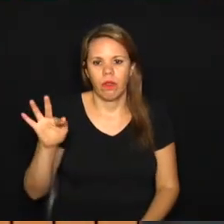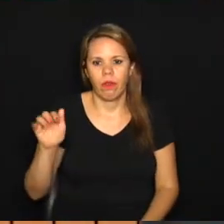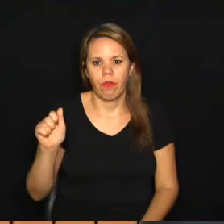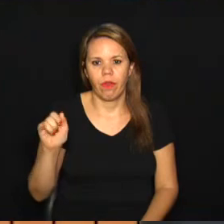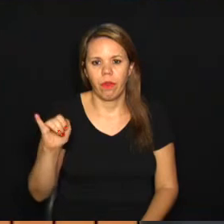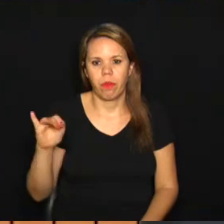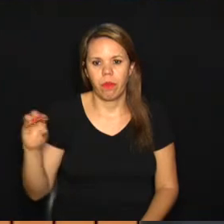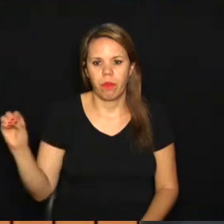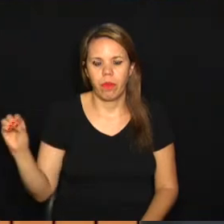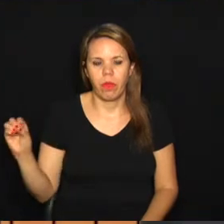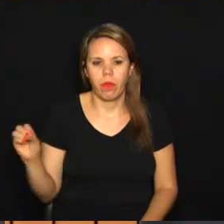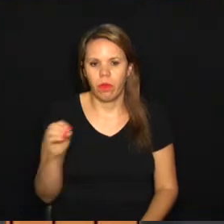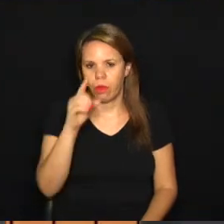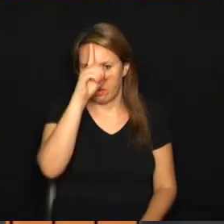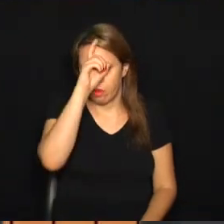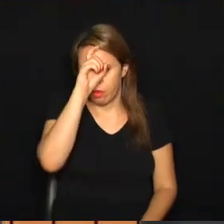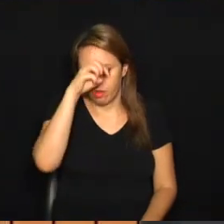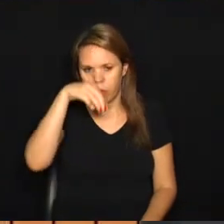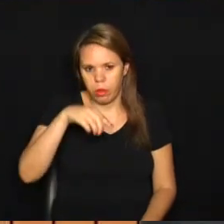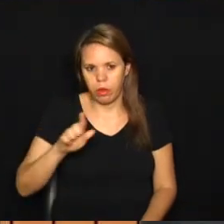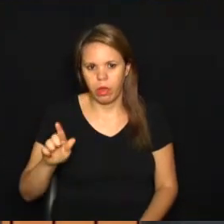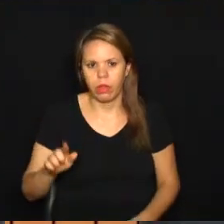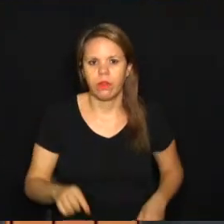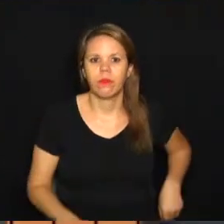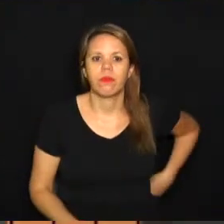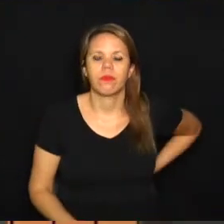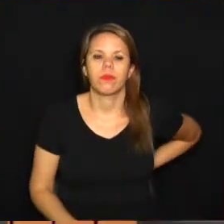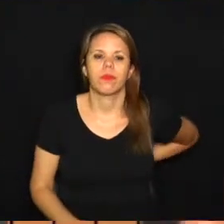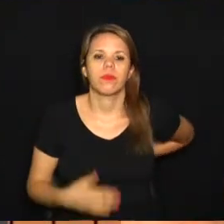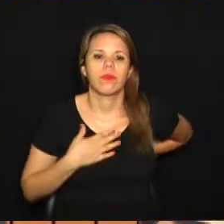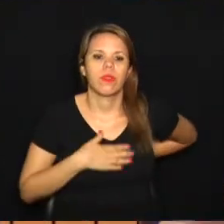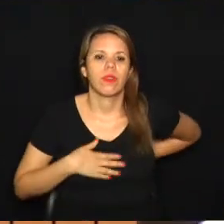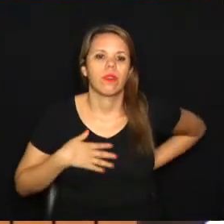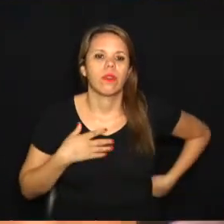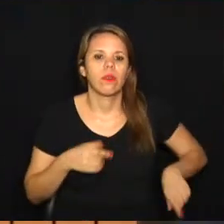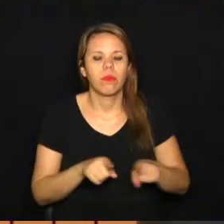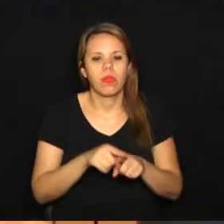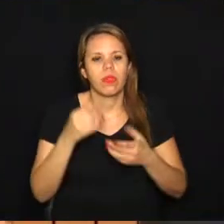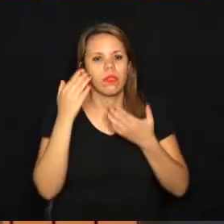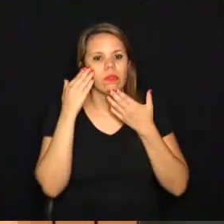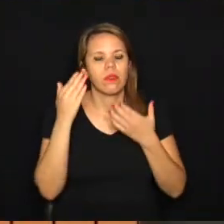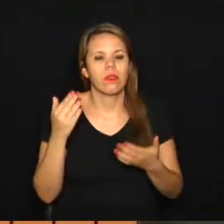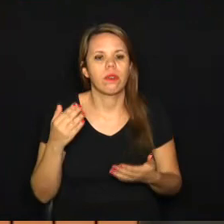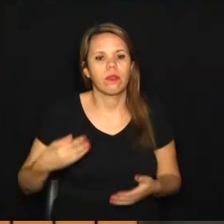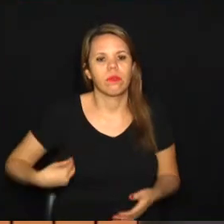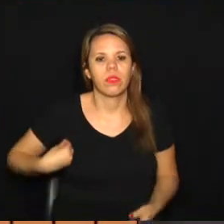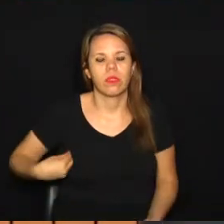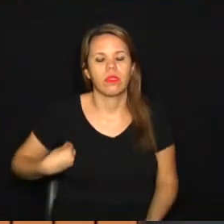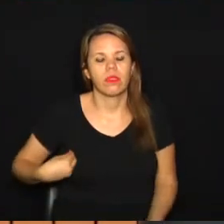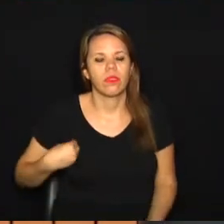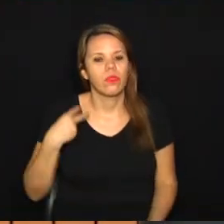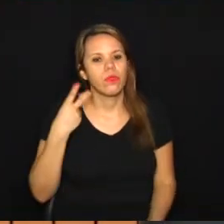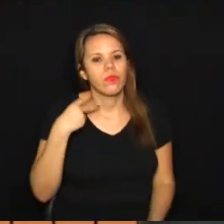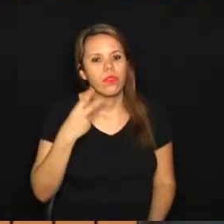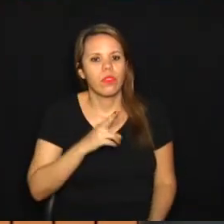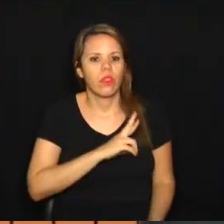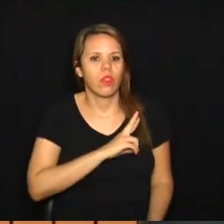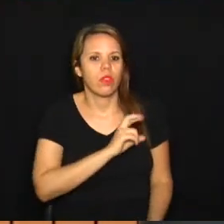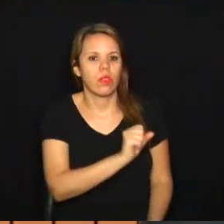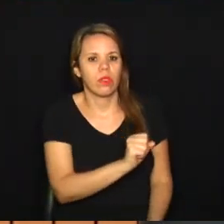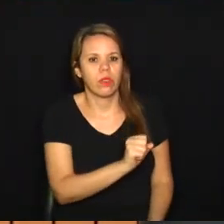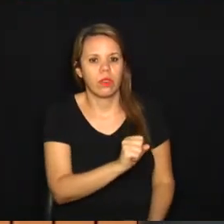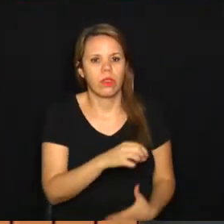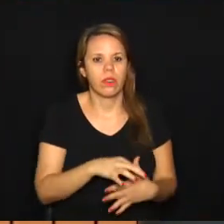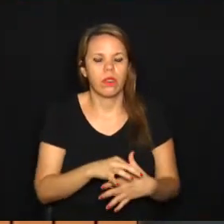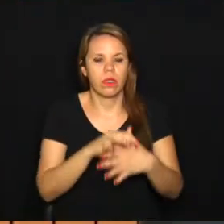da rede do Mário Gatti. Gostaria também de agradecer a presença do vereador Luiz Carlos Rossini, líder de